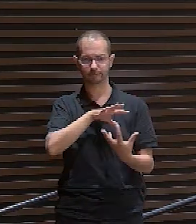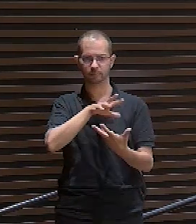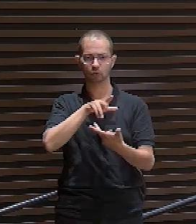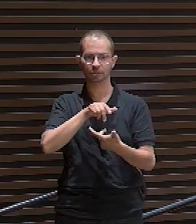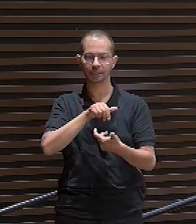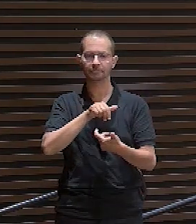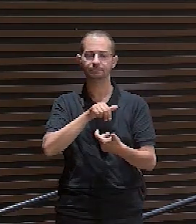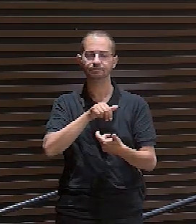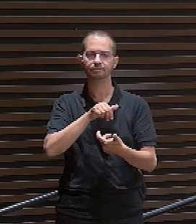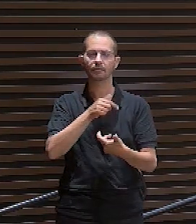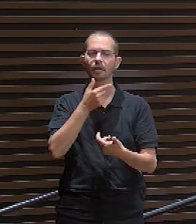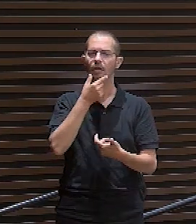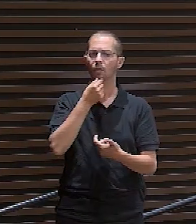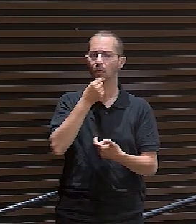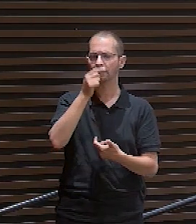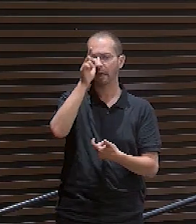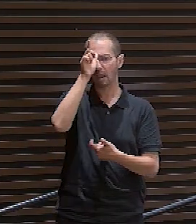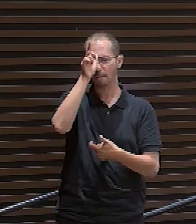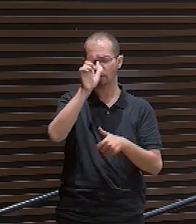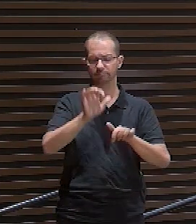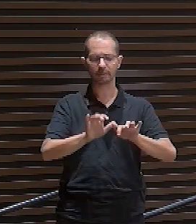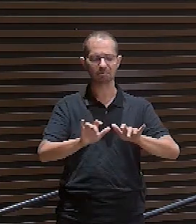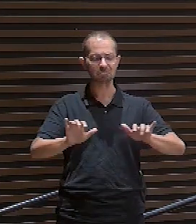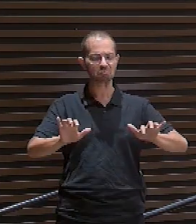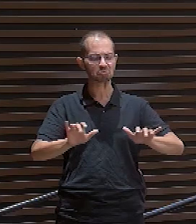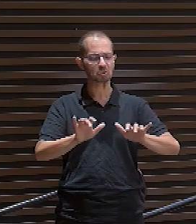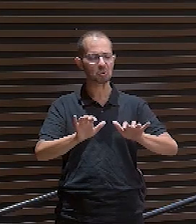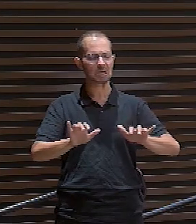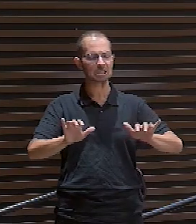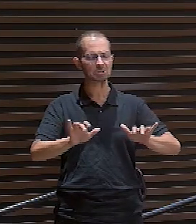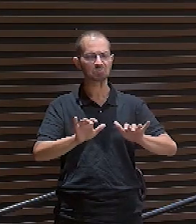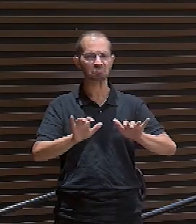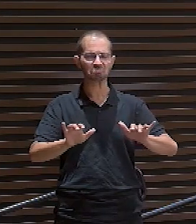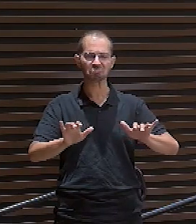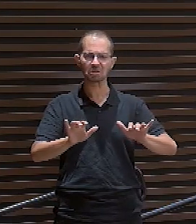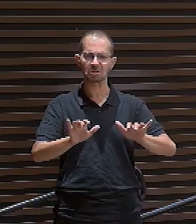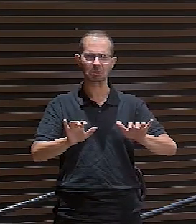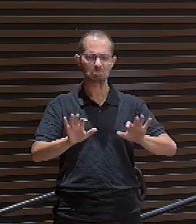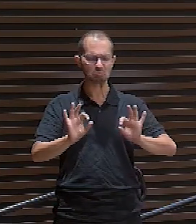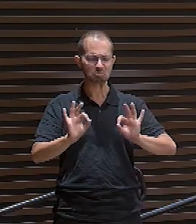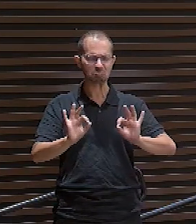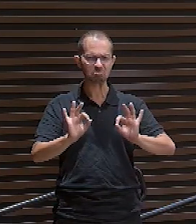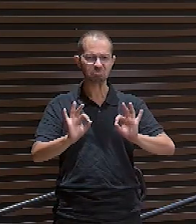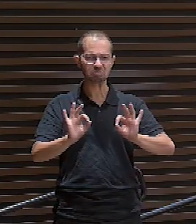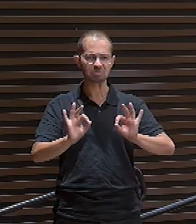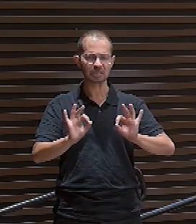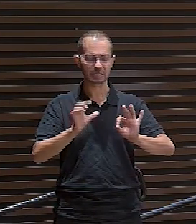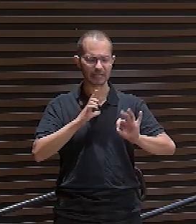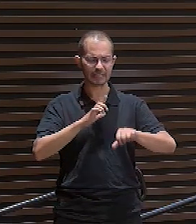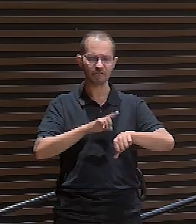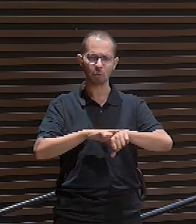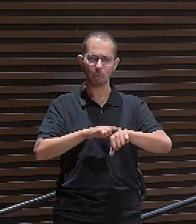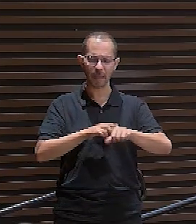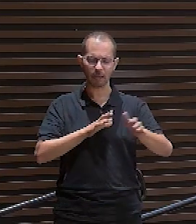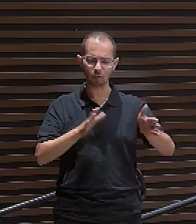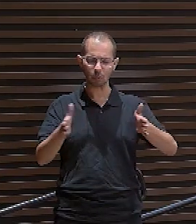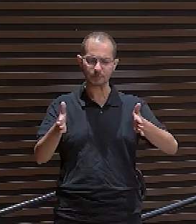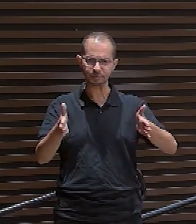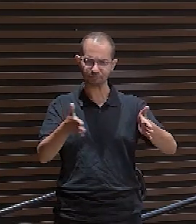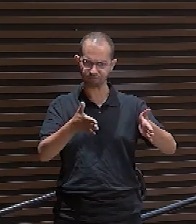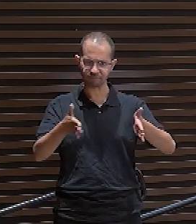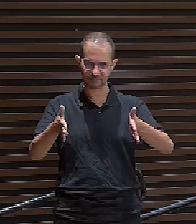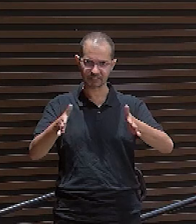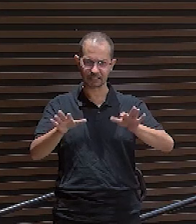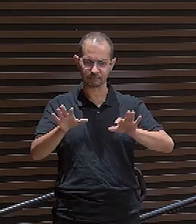E ele estava tocando uma peça lá muito importante, e num pedaço da peça